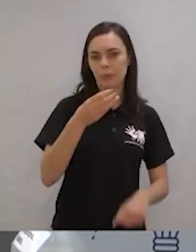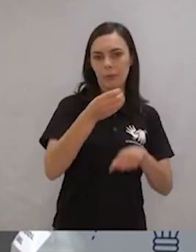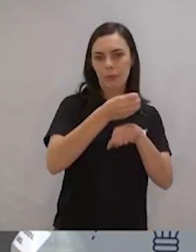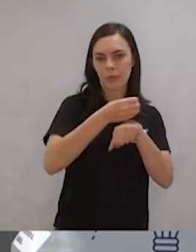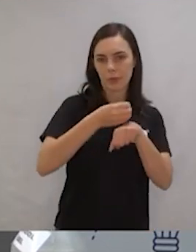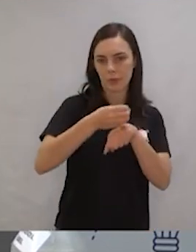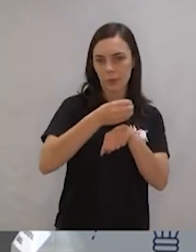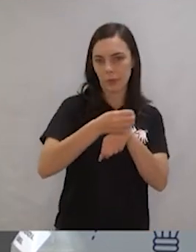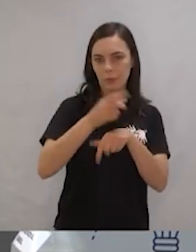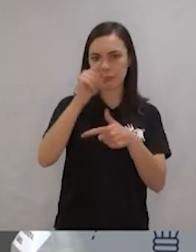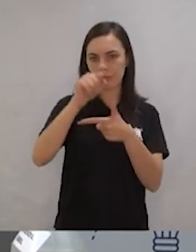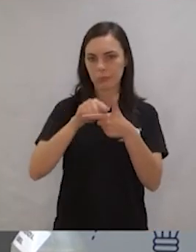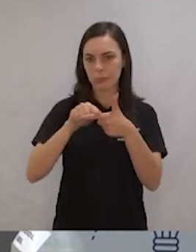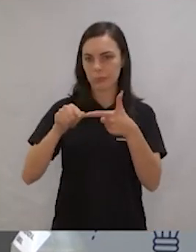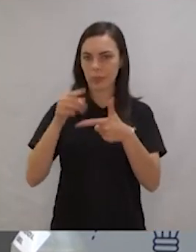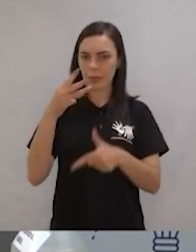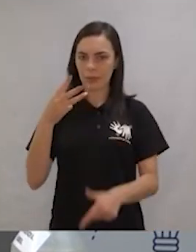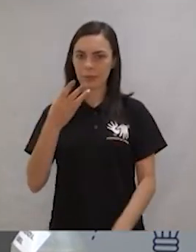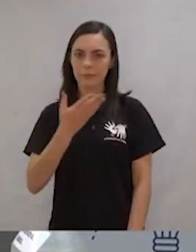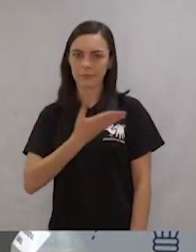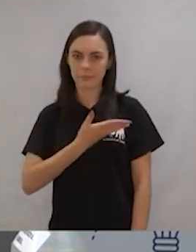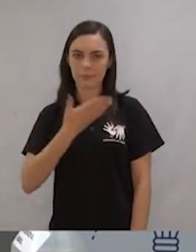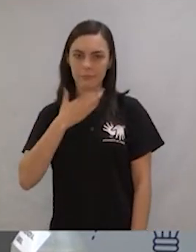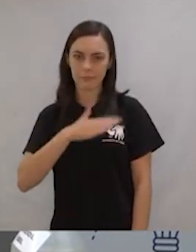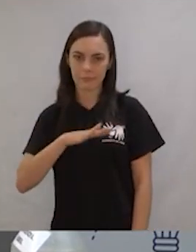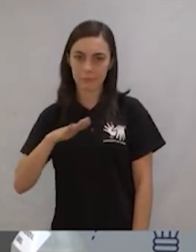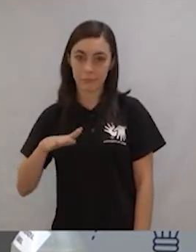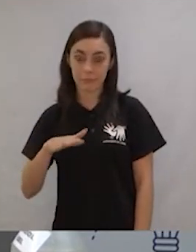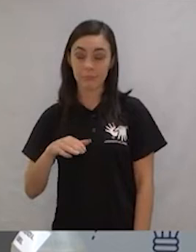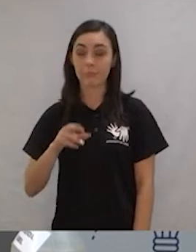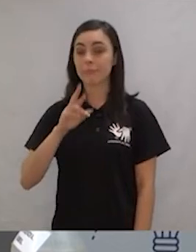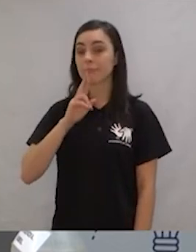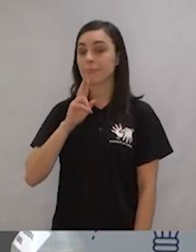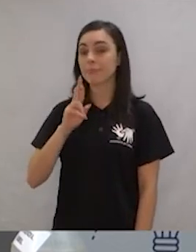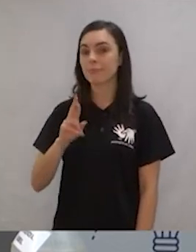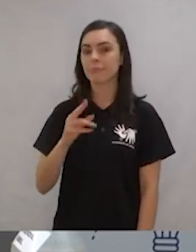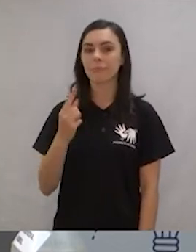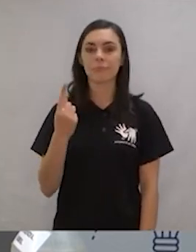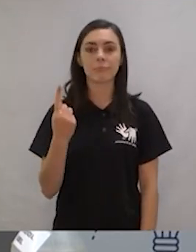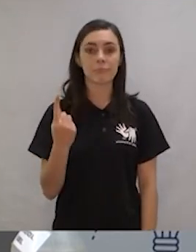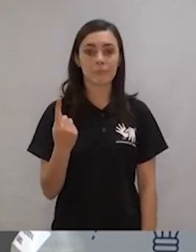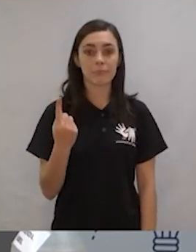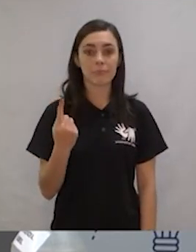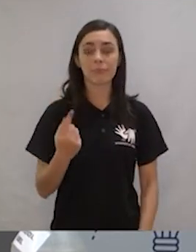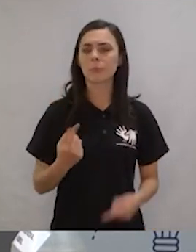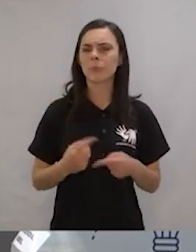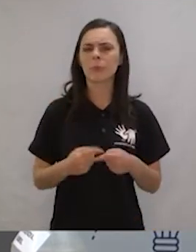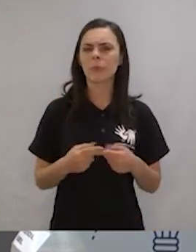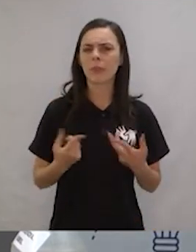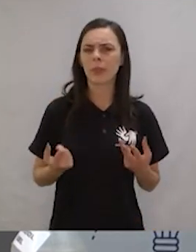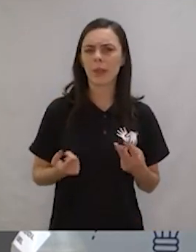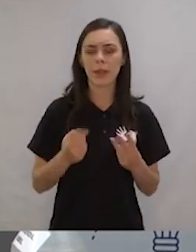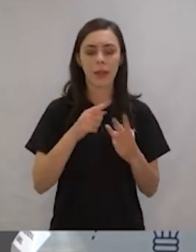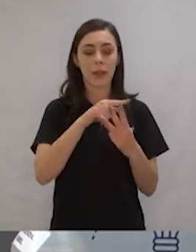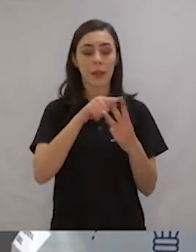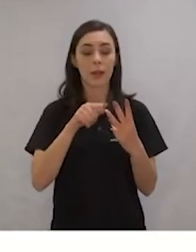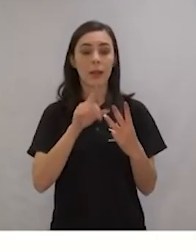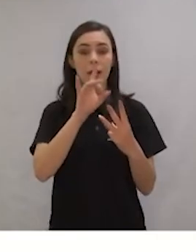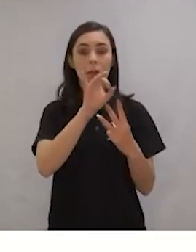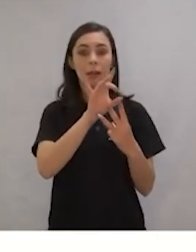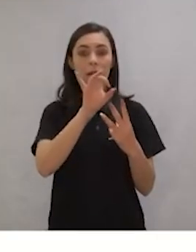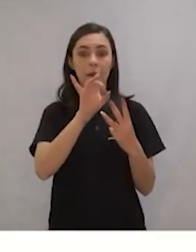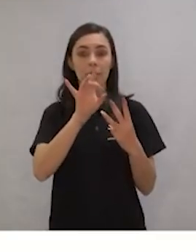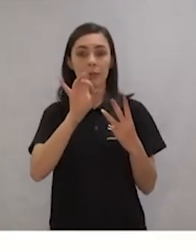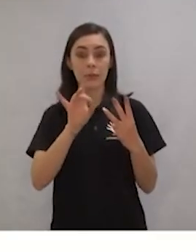3 copos de suco divididos por 3 crianças é igual a um. Cada um